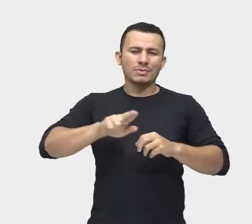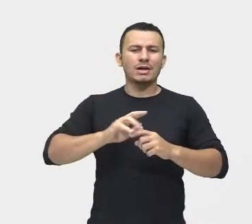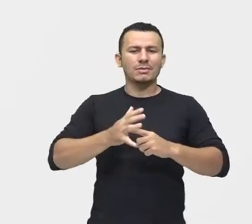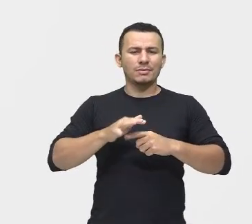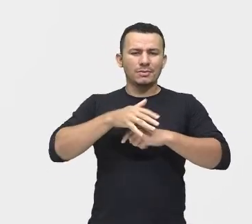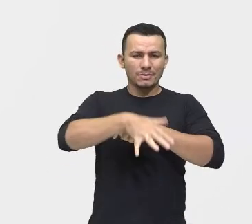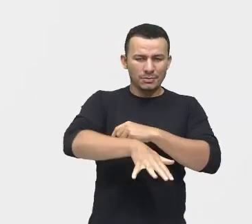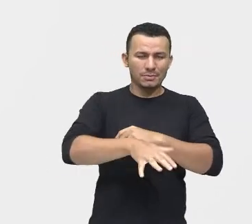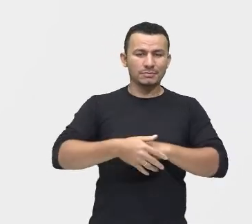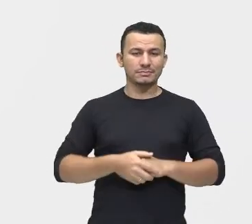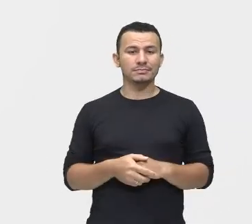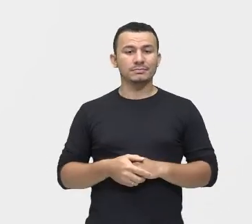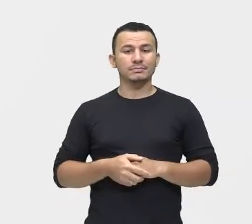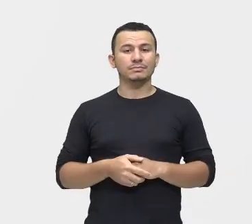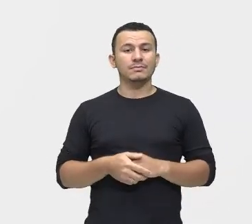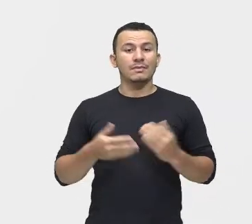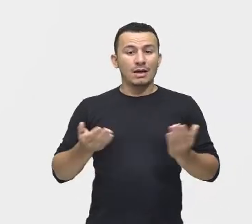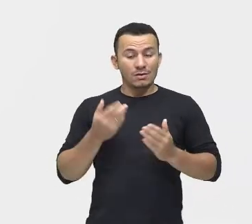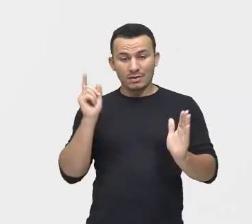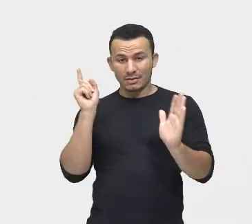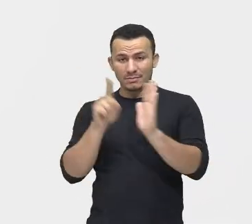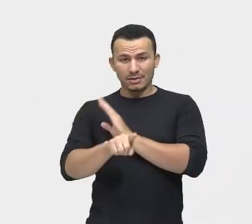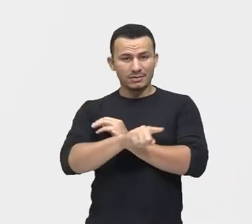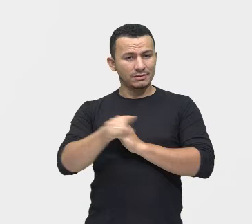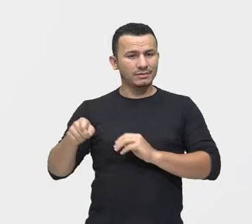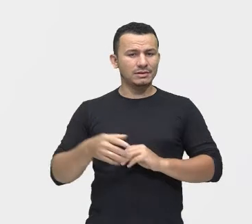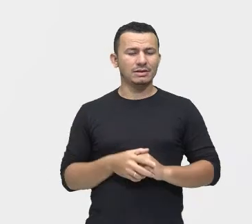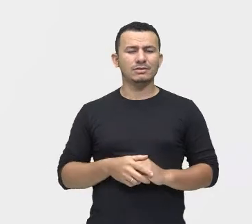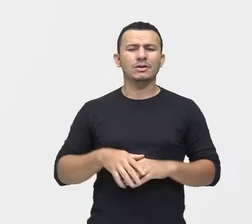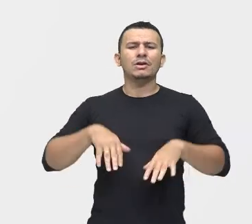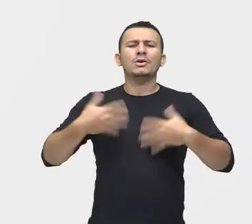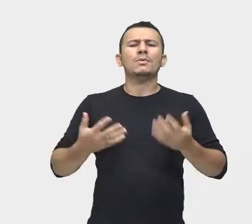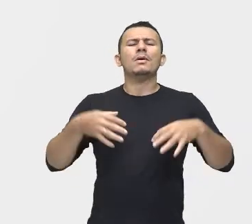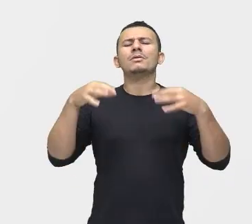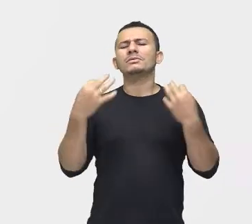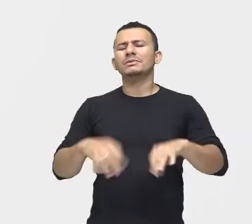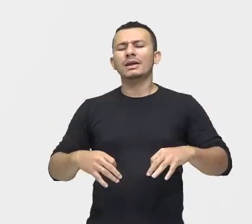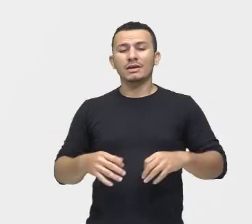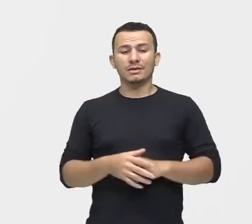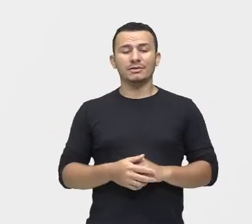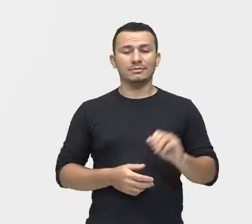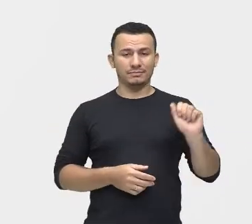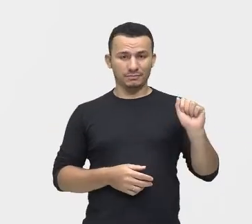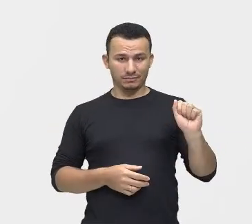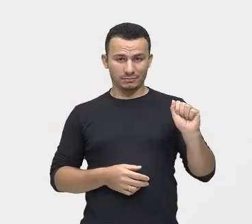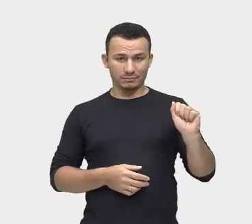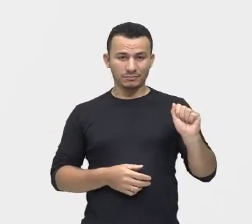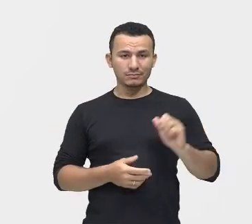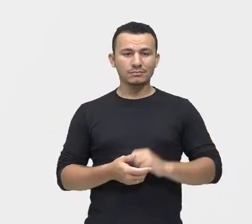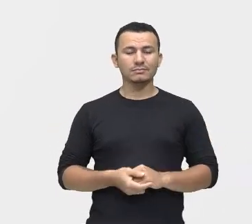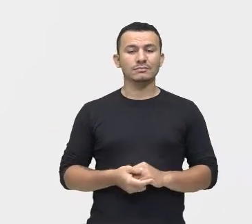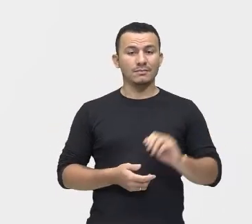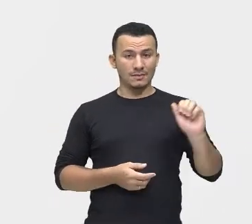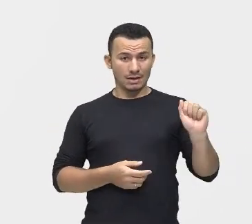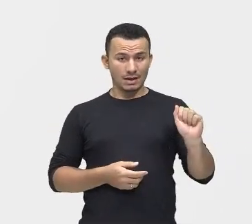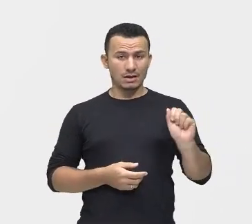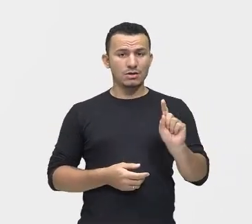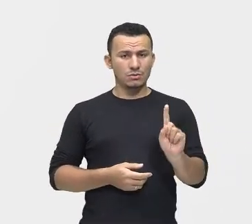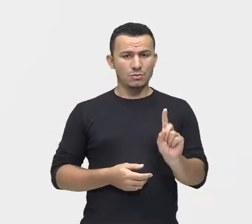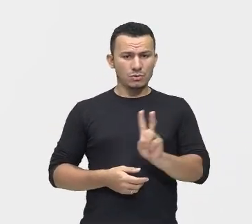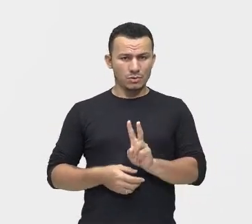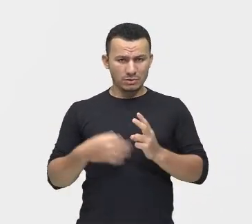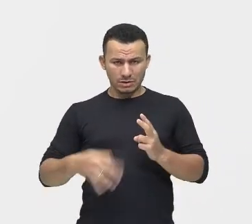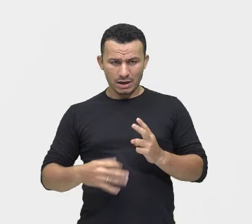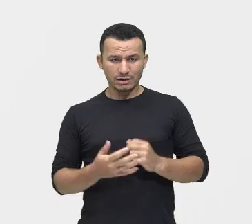usinas. E aí a gente faz a pergunta: estão corretas as afirmativas? Alternativa A, 1 e